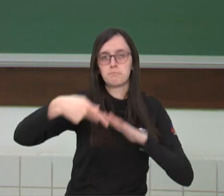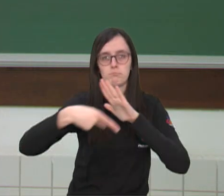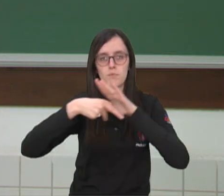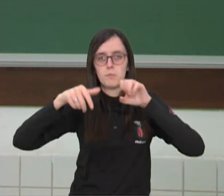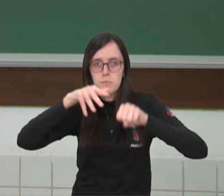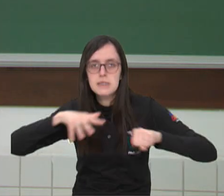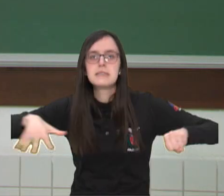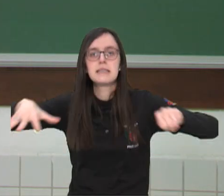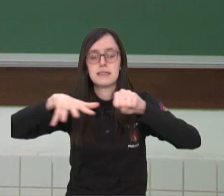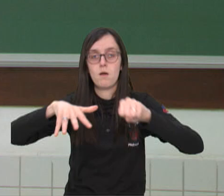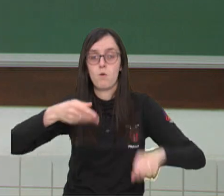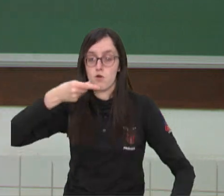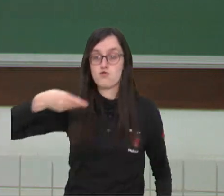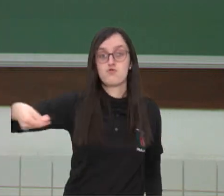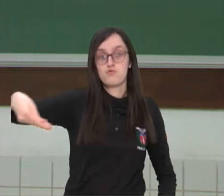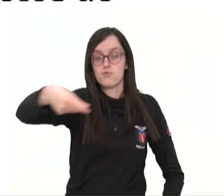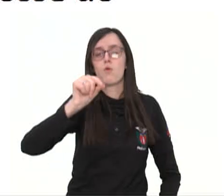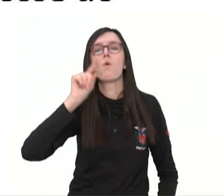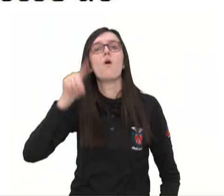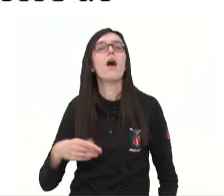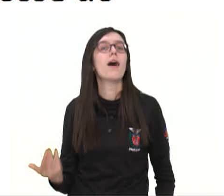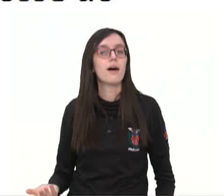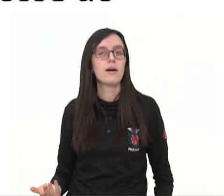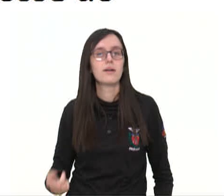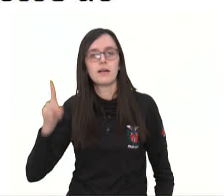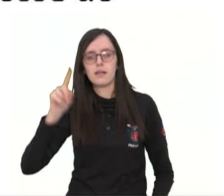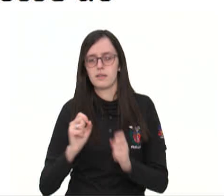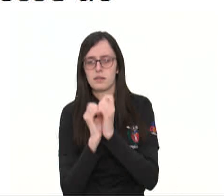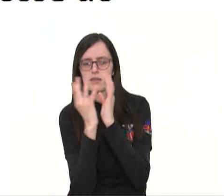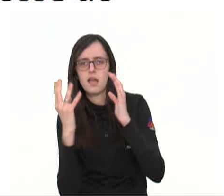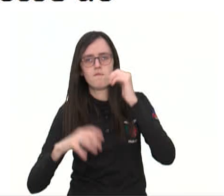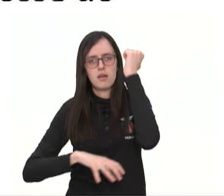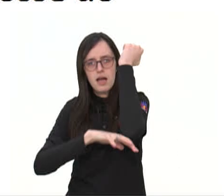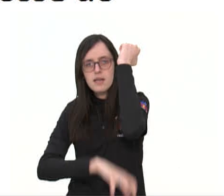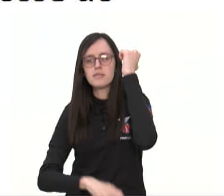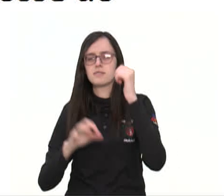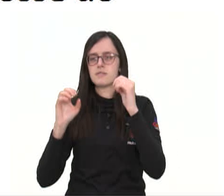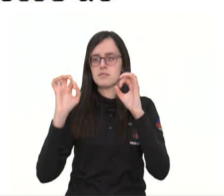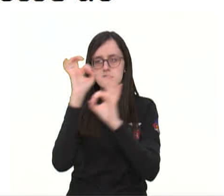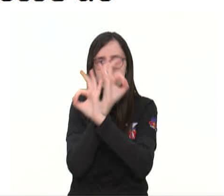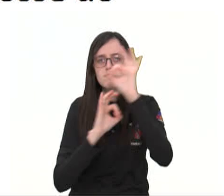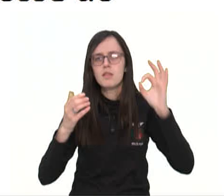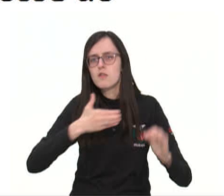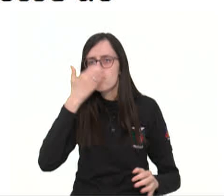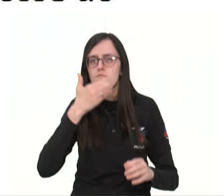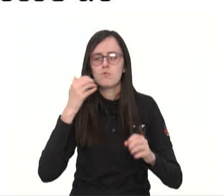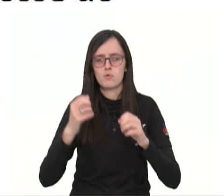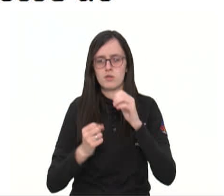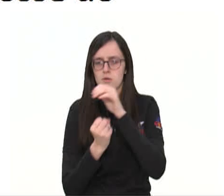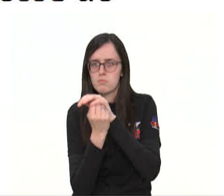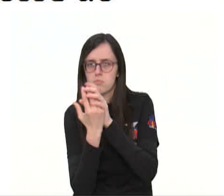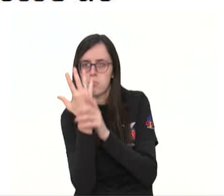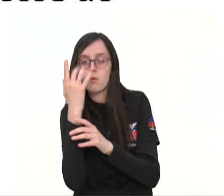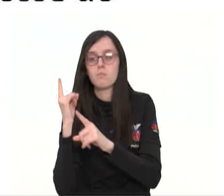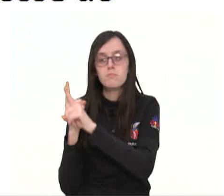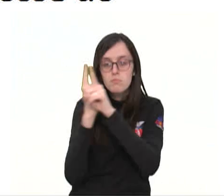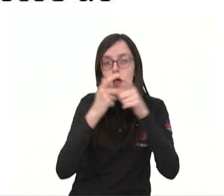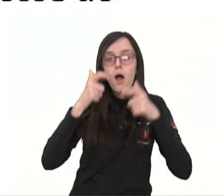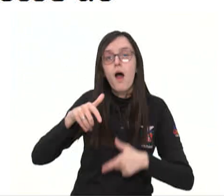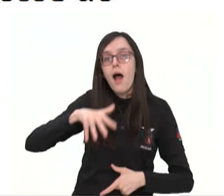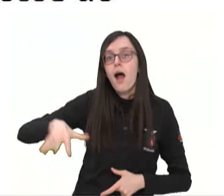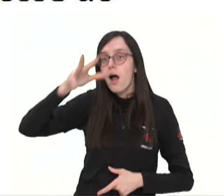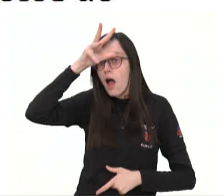sertão. Drogas do sertão são ervas, raízes, sementes, frutas, plantas encontradas na